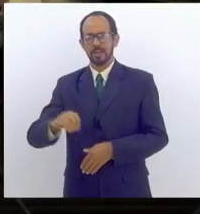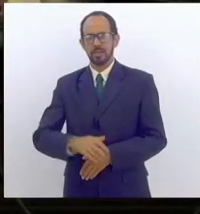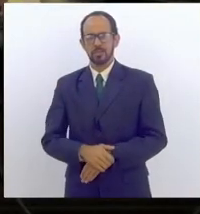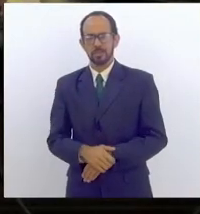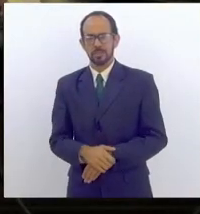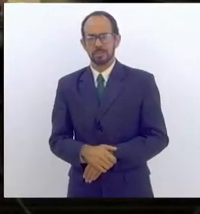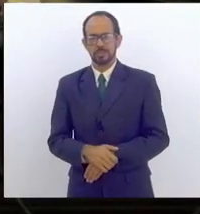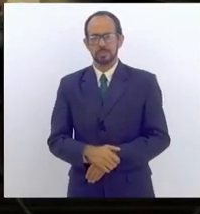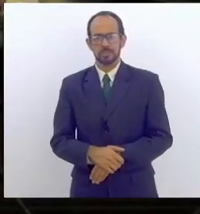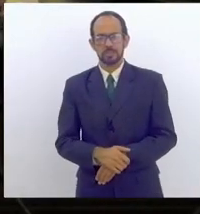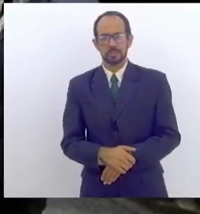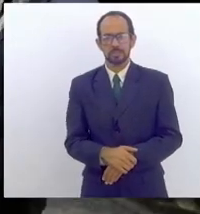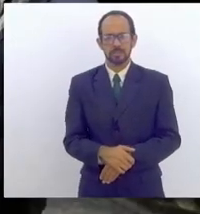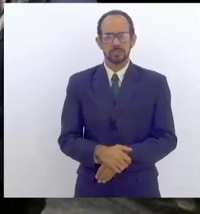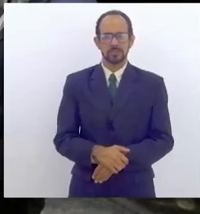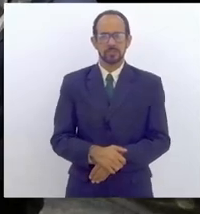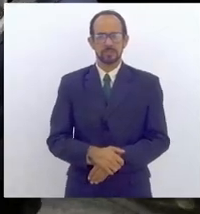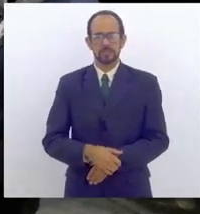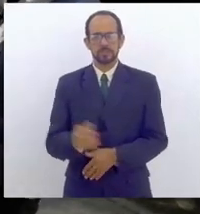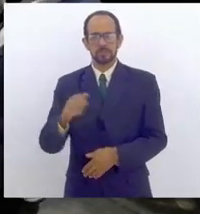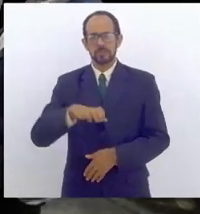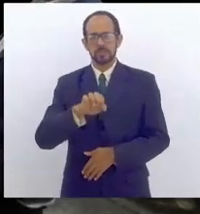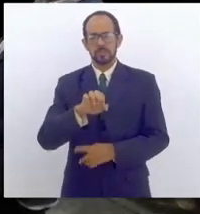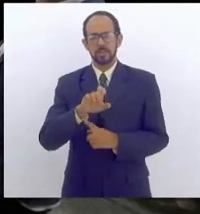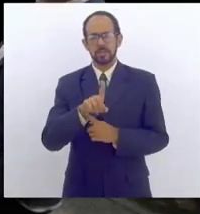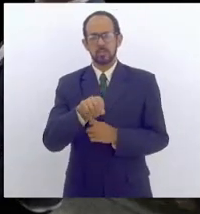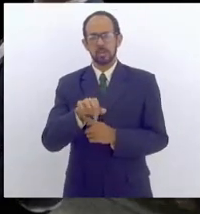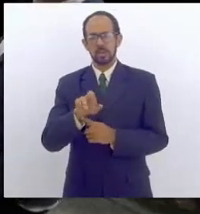Doutor Serginho está ali. Eduardo Cavalieri.